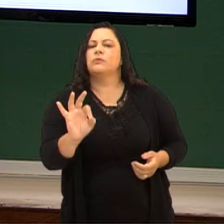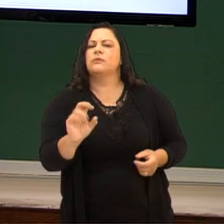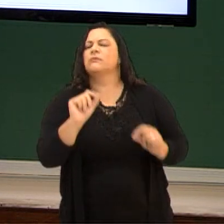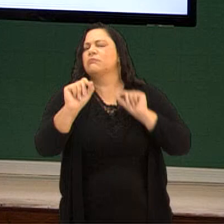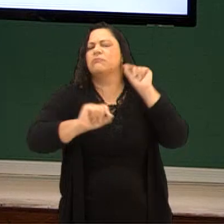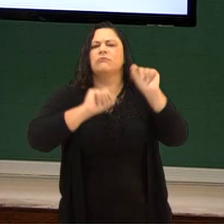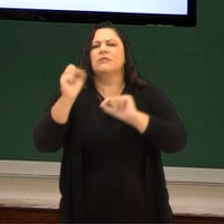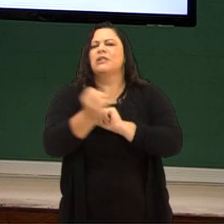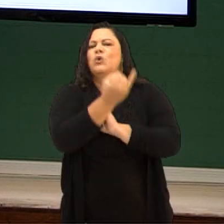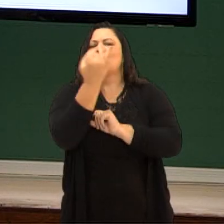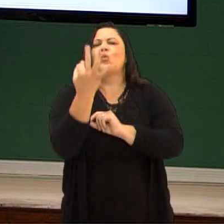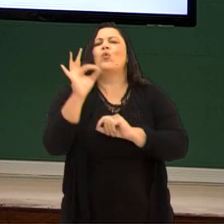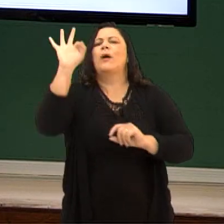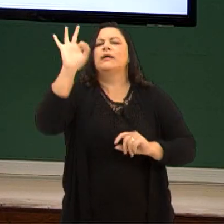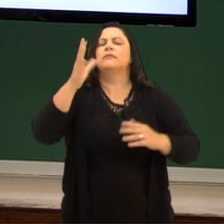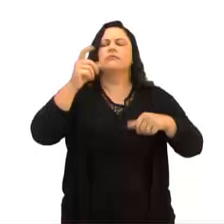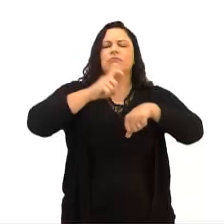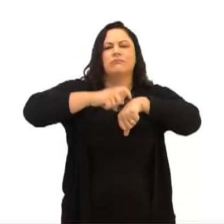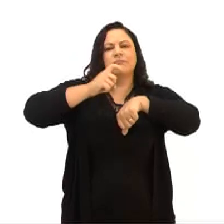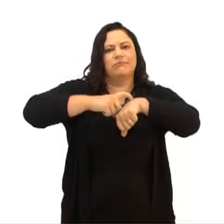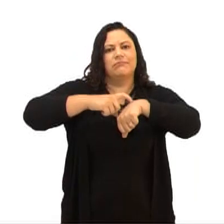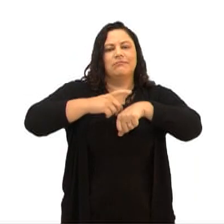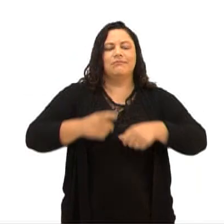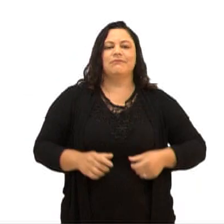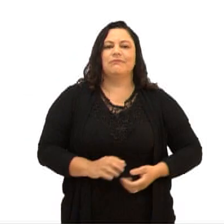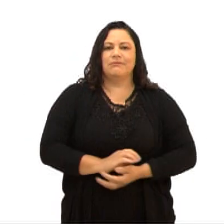a quantos graus? Um tempinho para vocês.